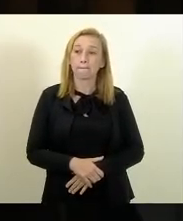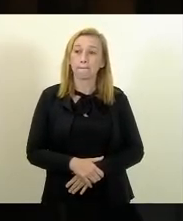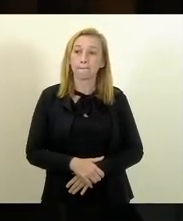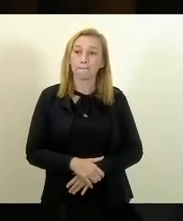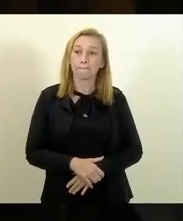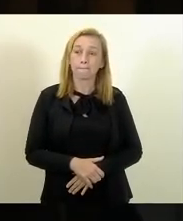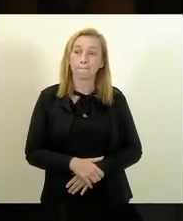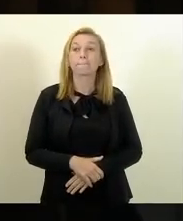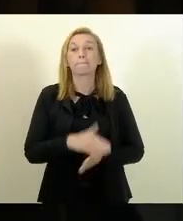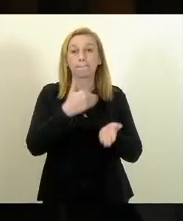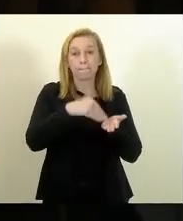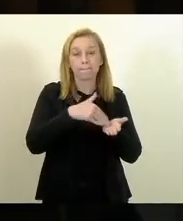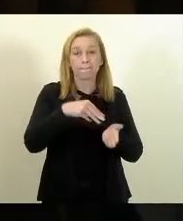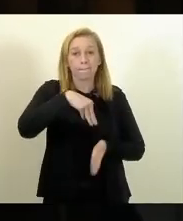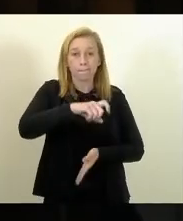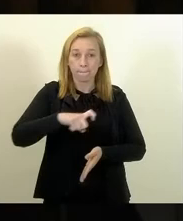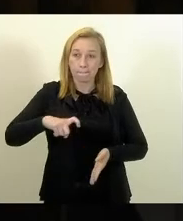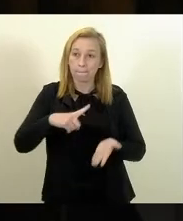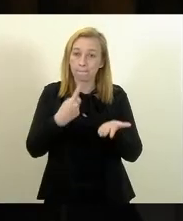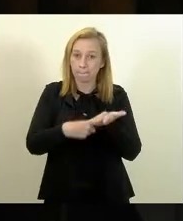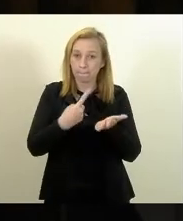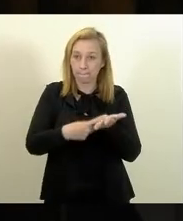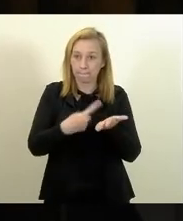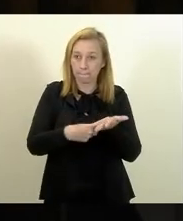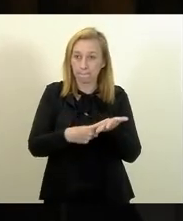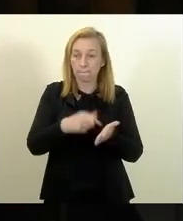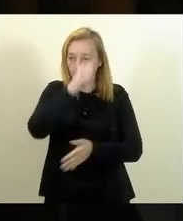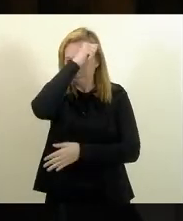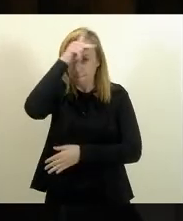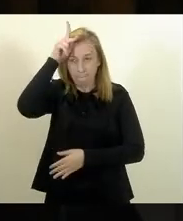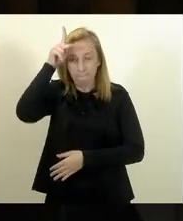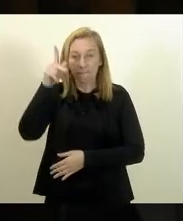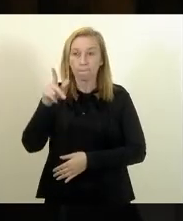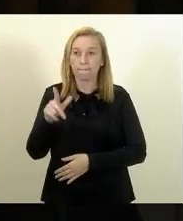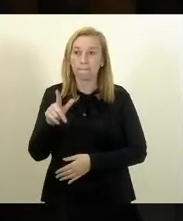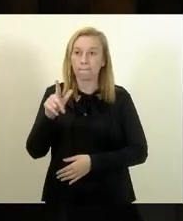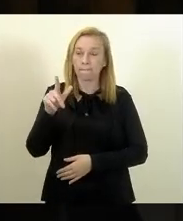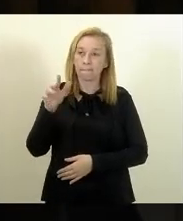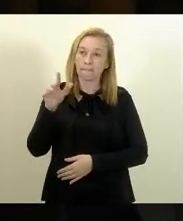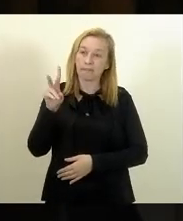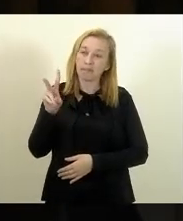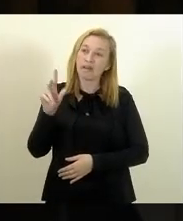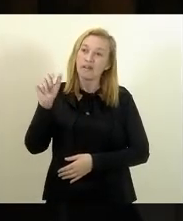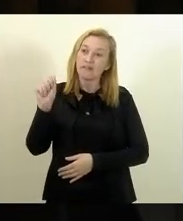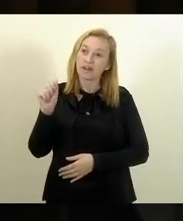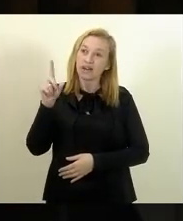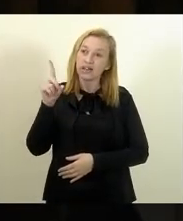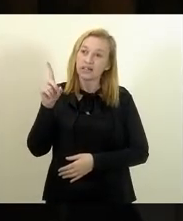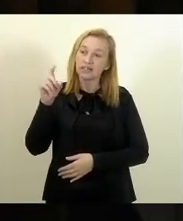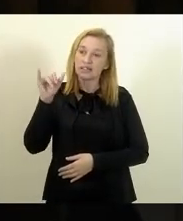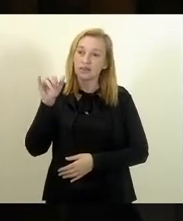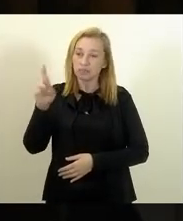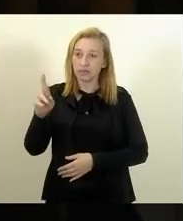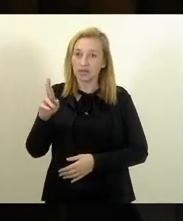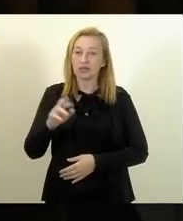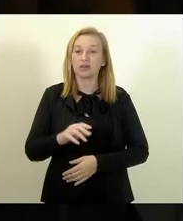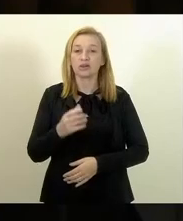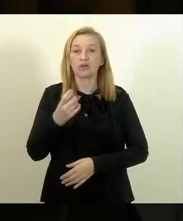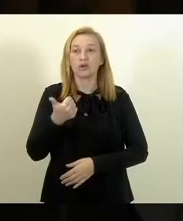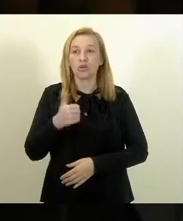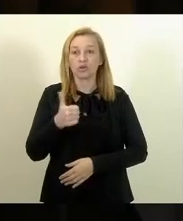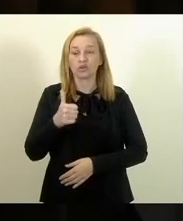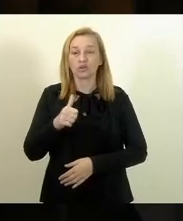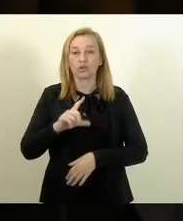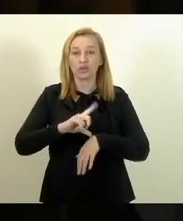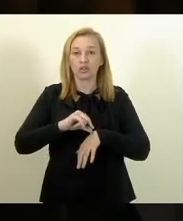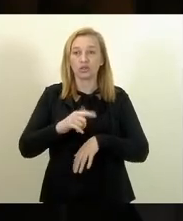O secretário Maxi Lemos marcou com o prefeito Vladimir Garotinho na próxima segunda-feira, às 11 horas, que é preciso, antes de mais nada, saber também